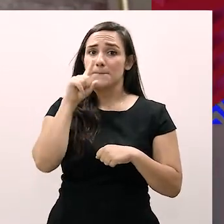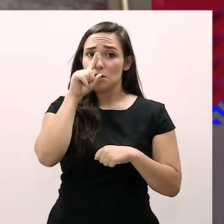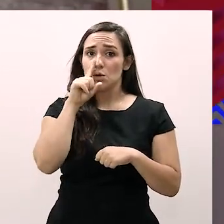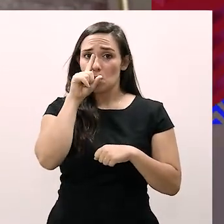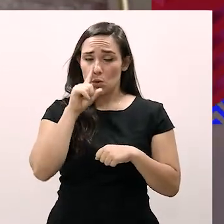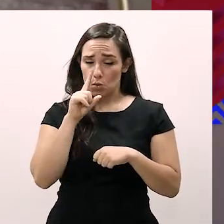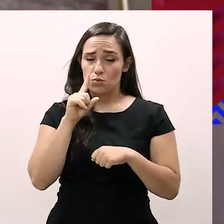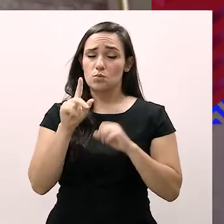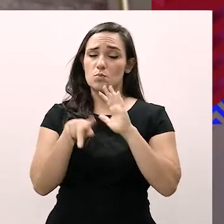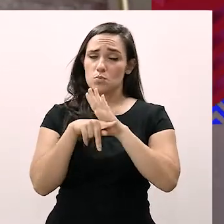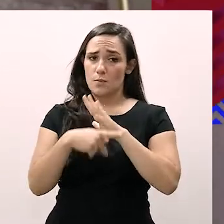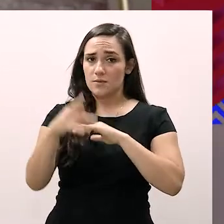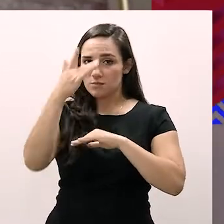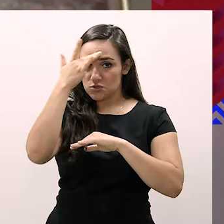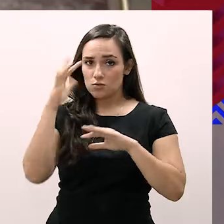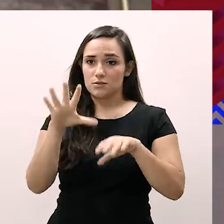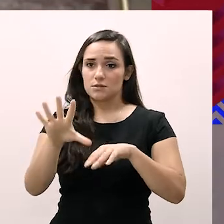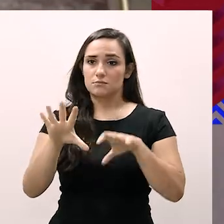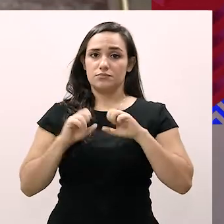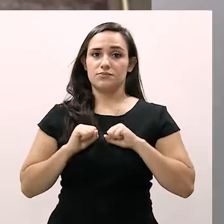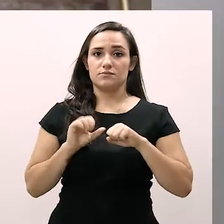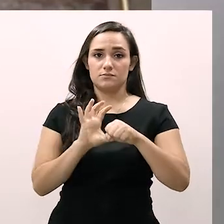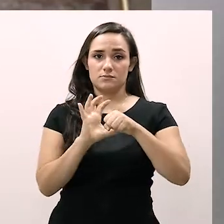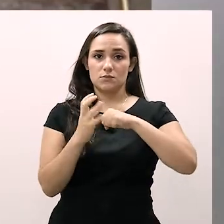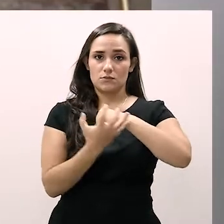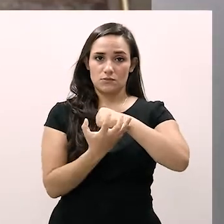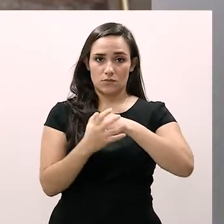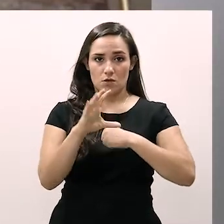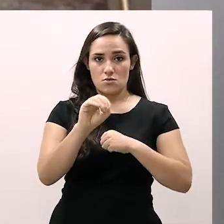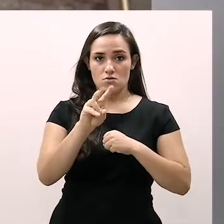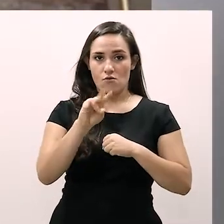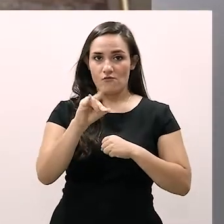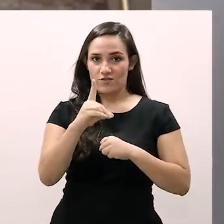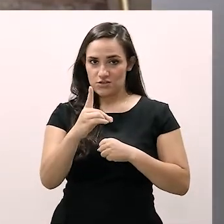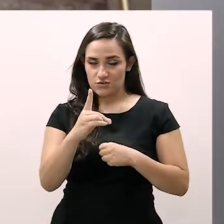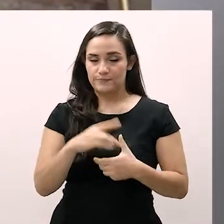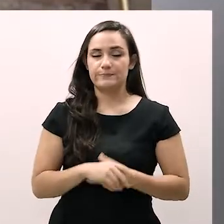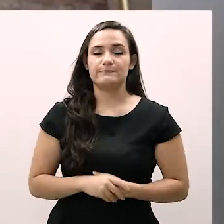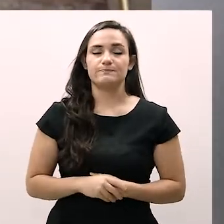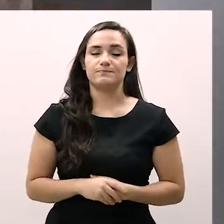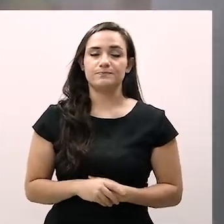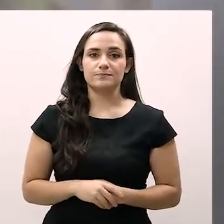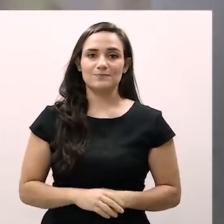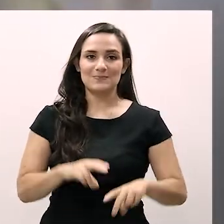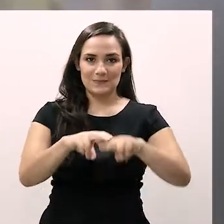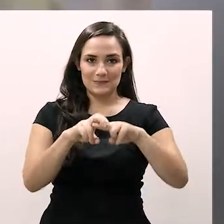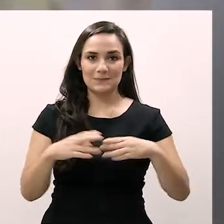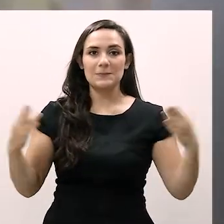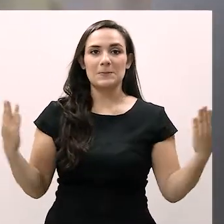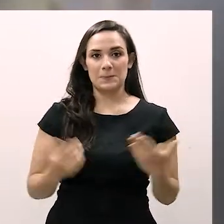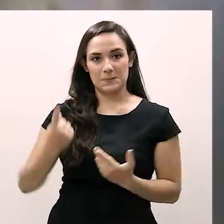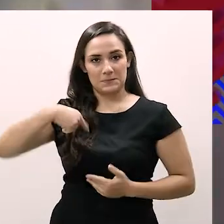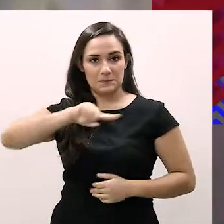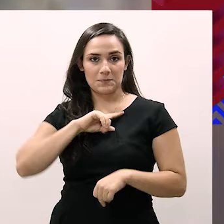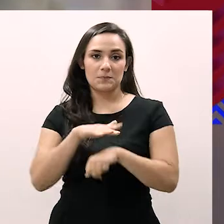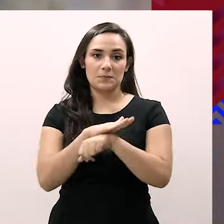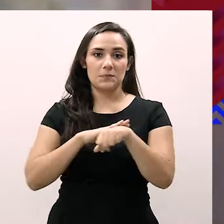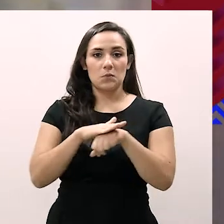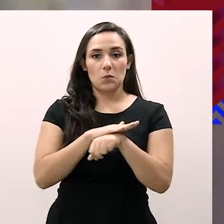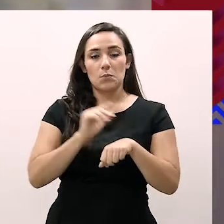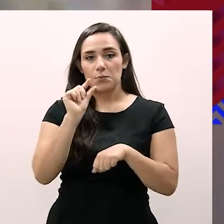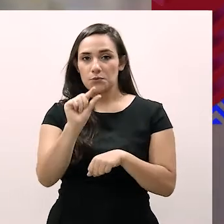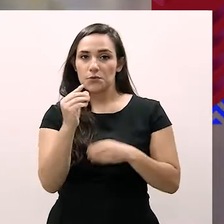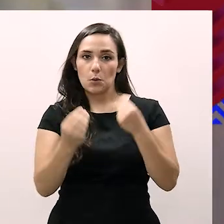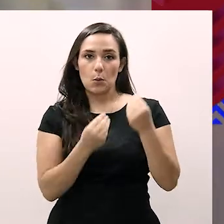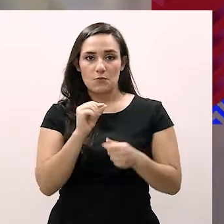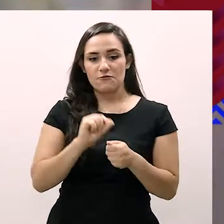a Covid-19. E é por isso que a gente vai bater um papo sobre a cirurgia bariátrica, sobre a obesidade, com o